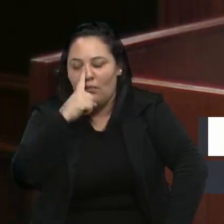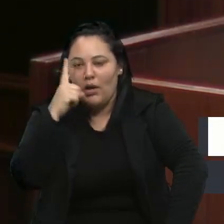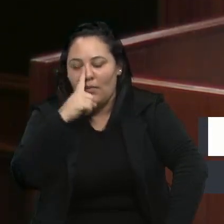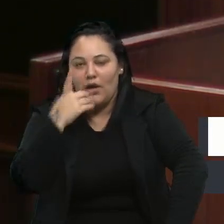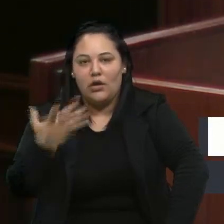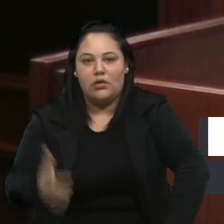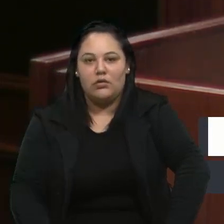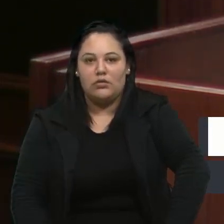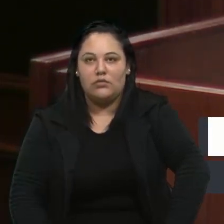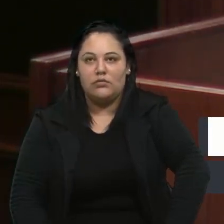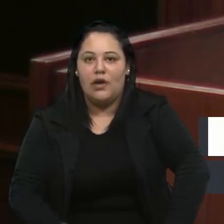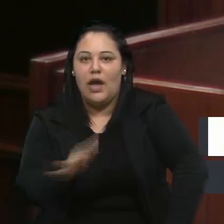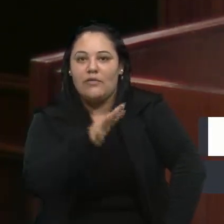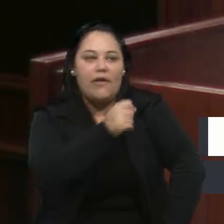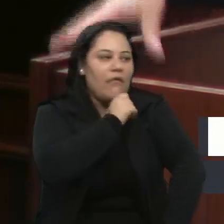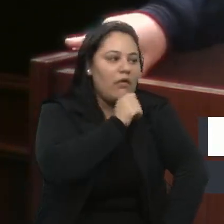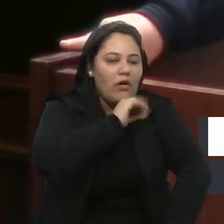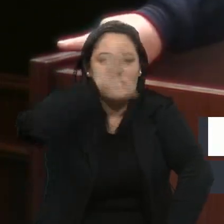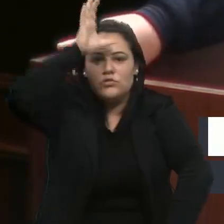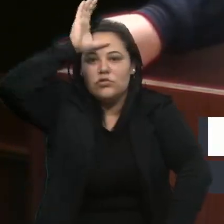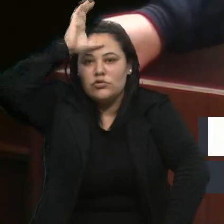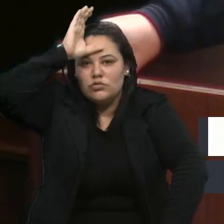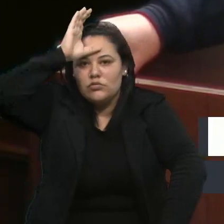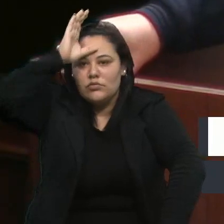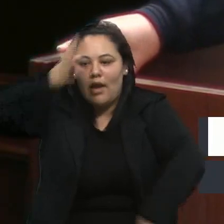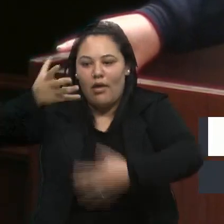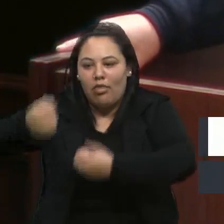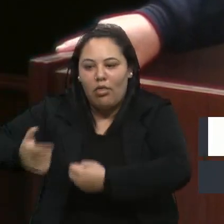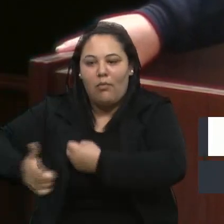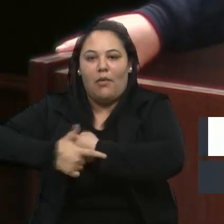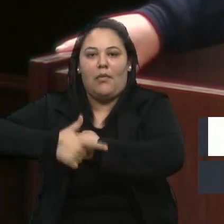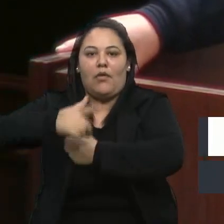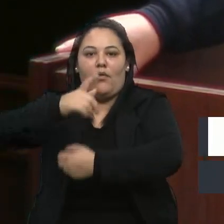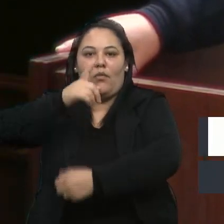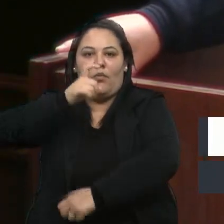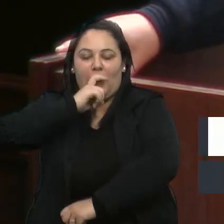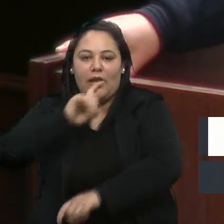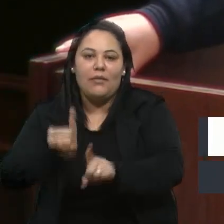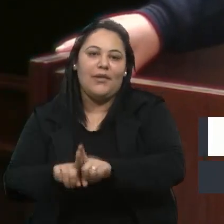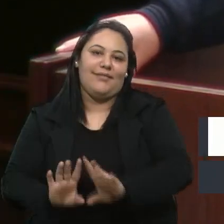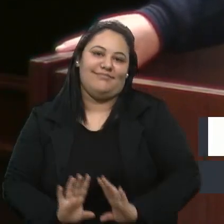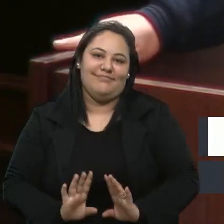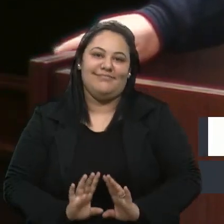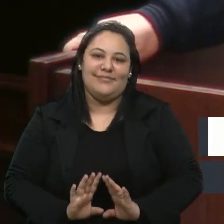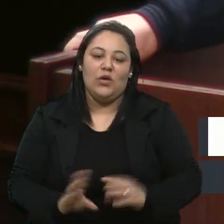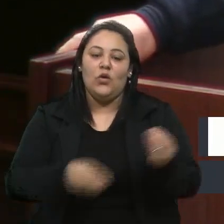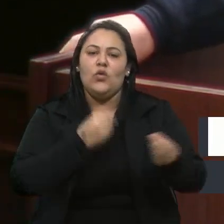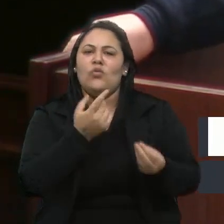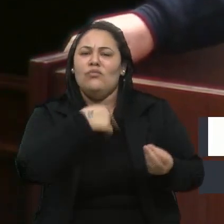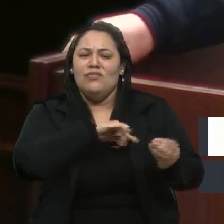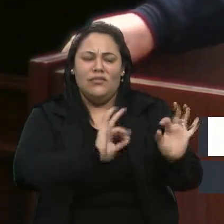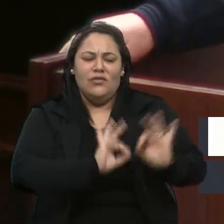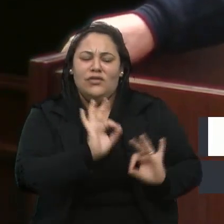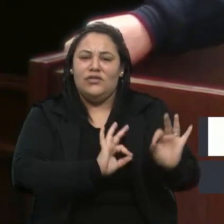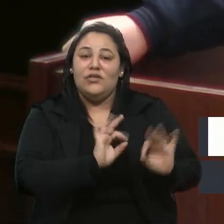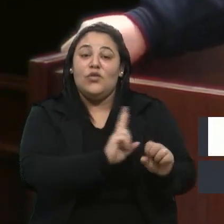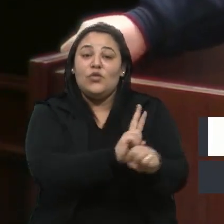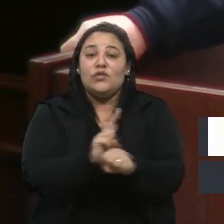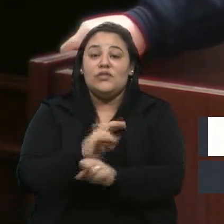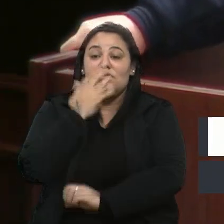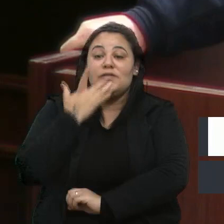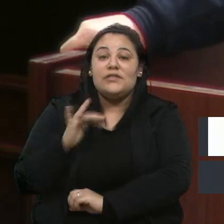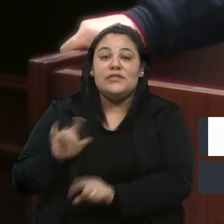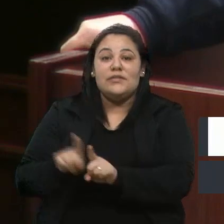vezes é a avó, é um tio que assume esse papel. Então, como nós estamos preparando e cuidando das nossas